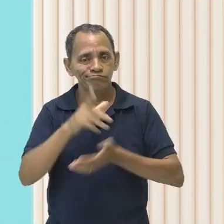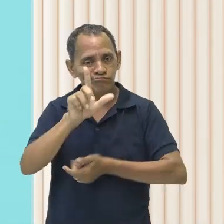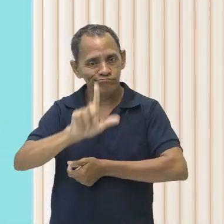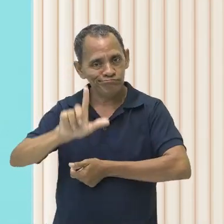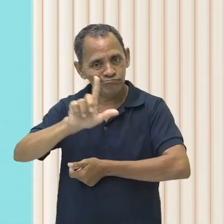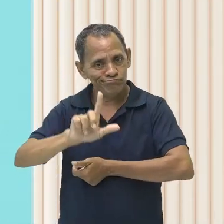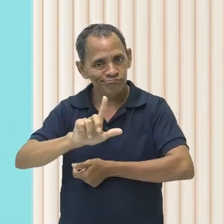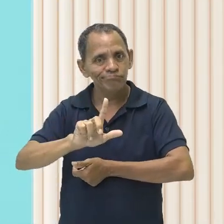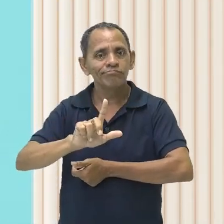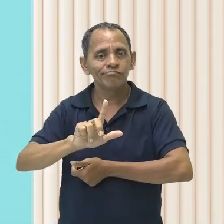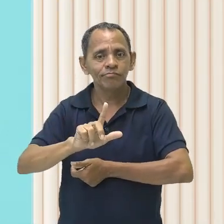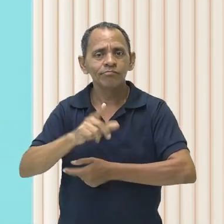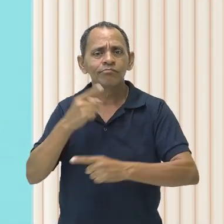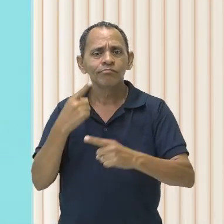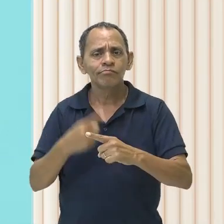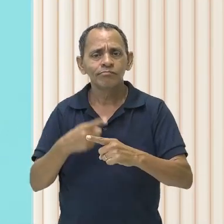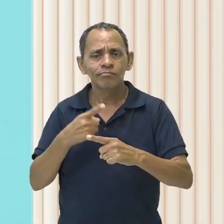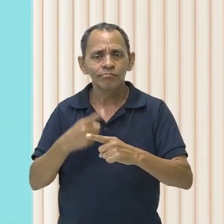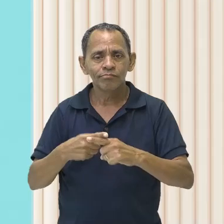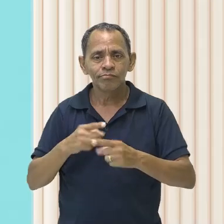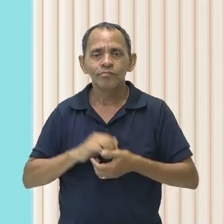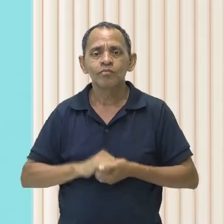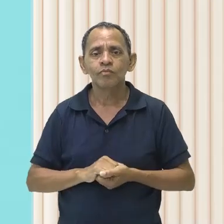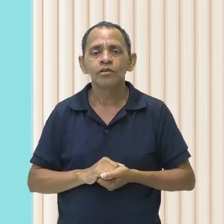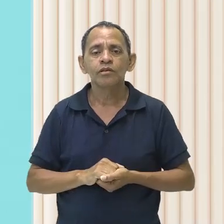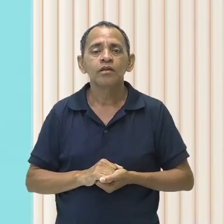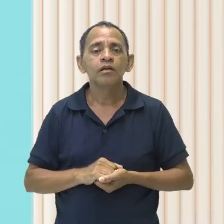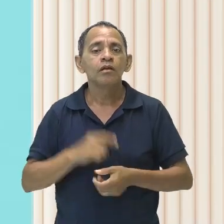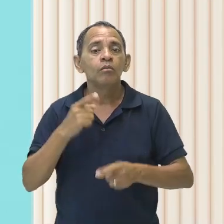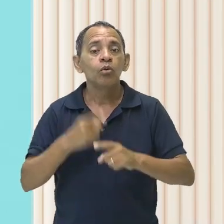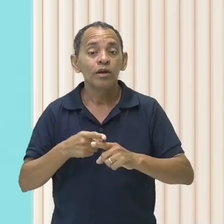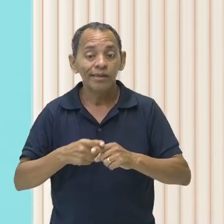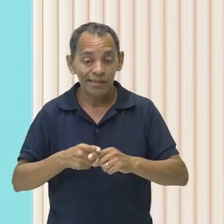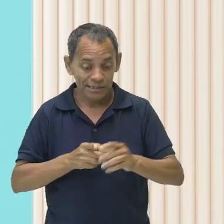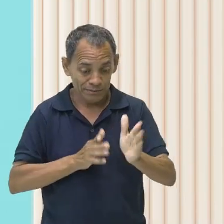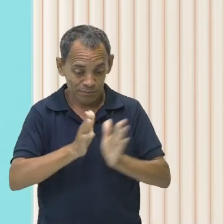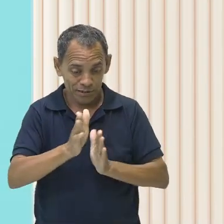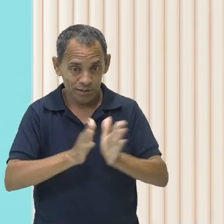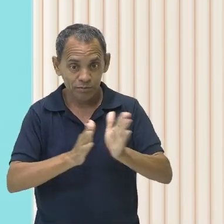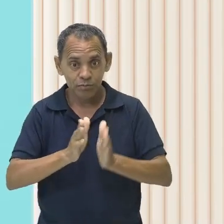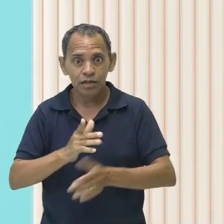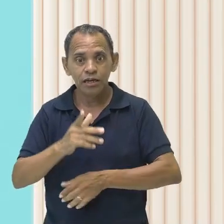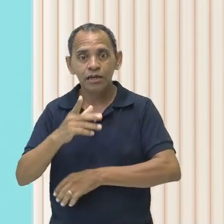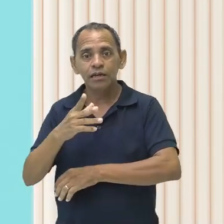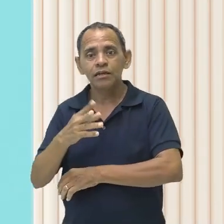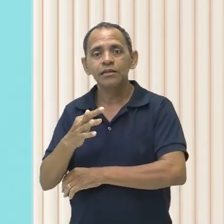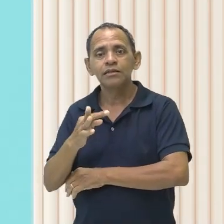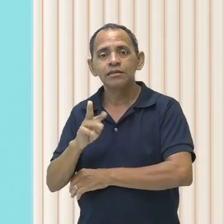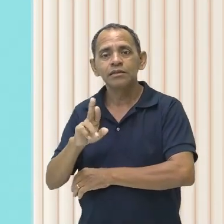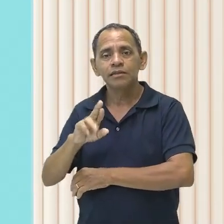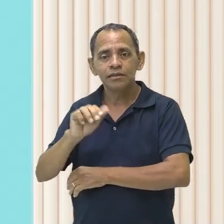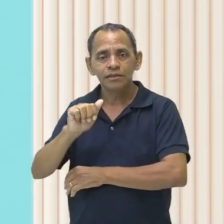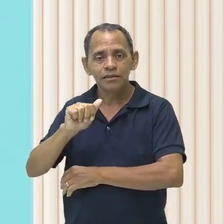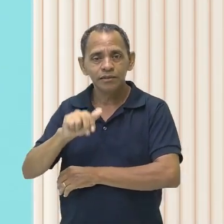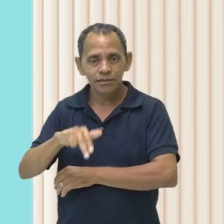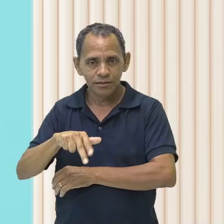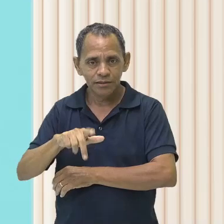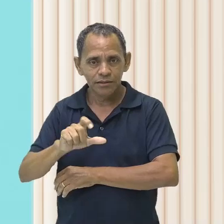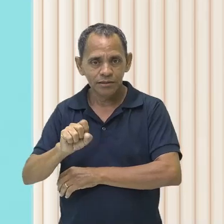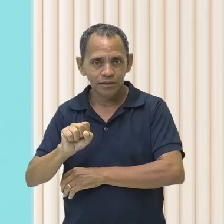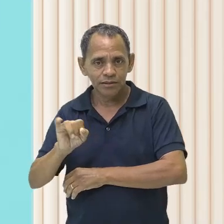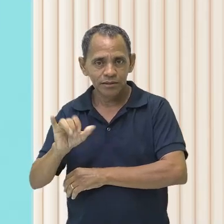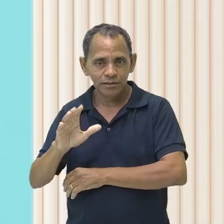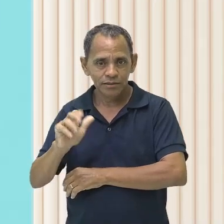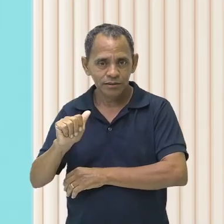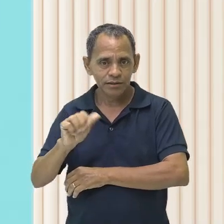literária. Tá? Por que eu não posso classificar o pré-modernismo como uma escola literária? Porque é um período de transição.